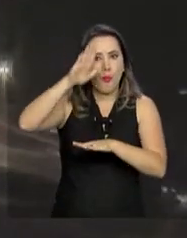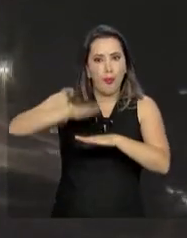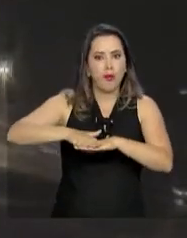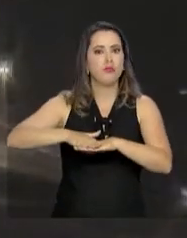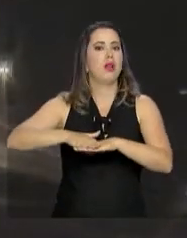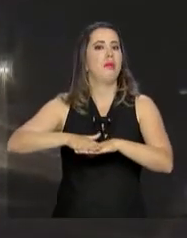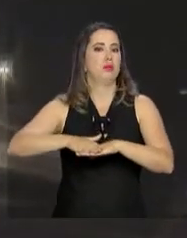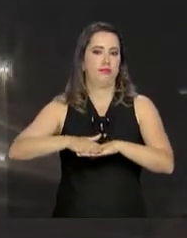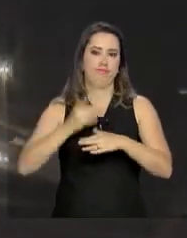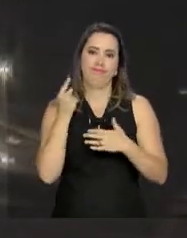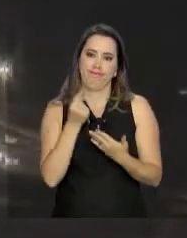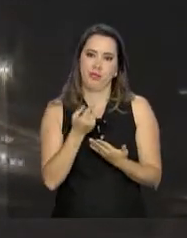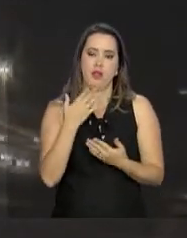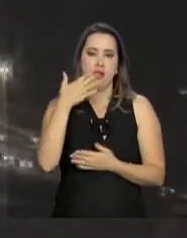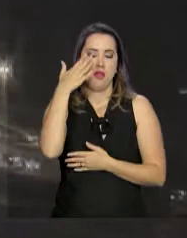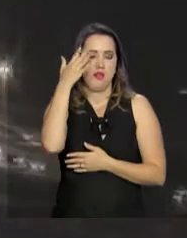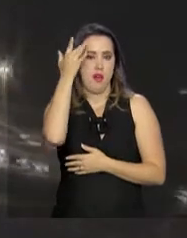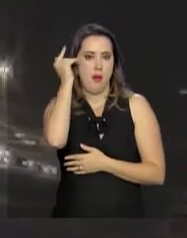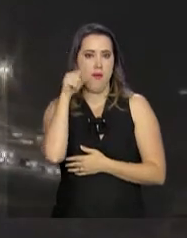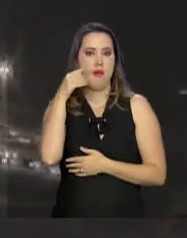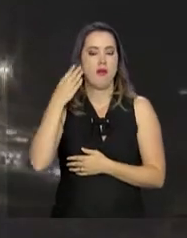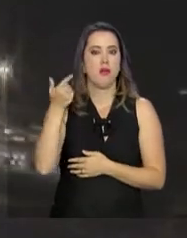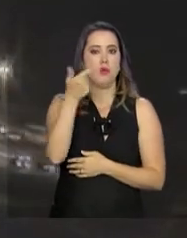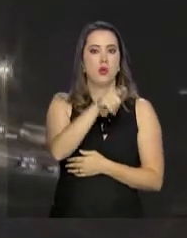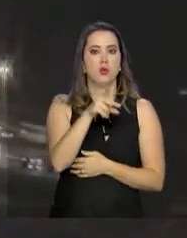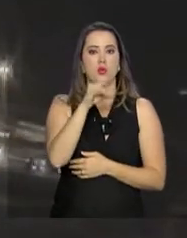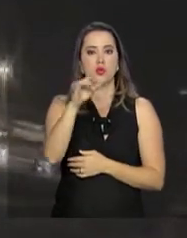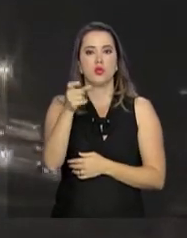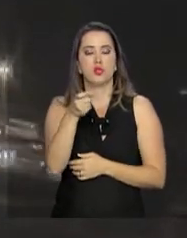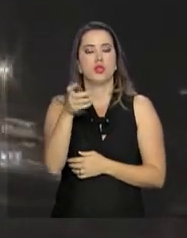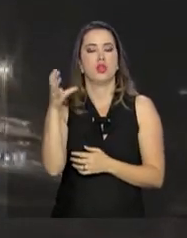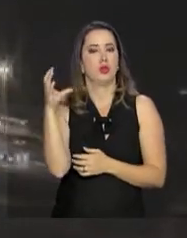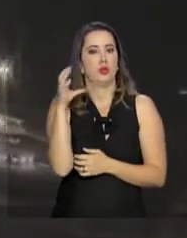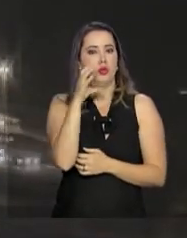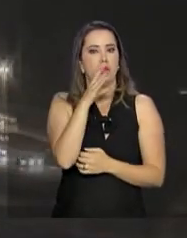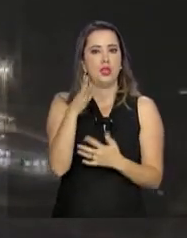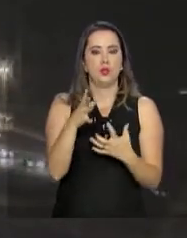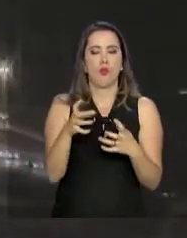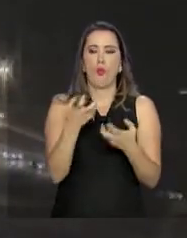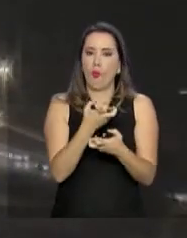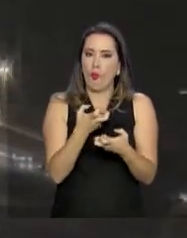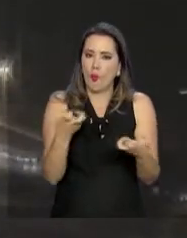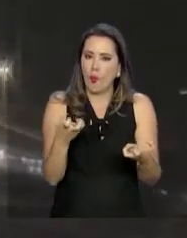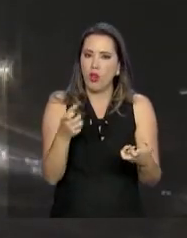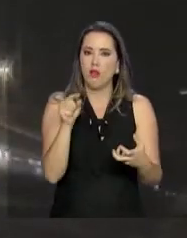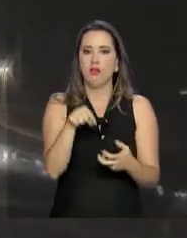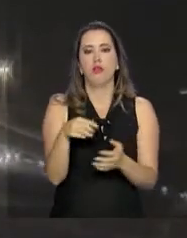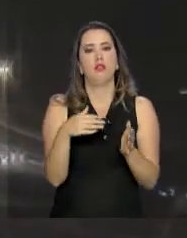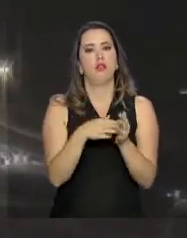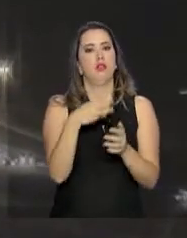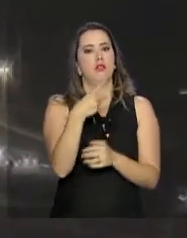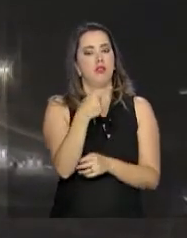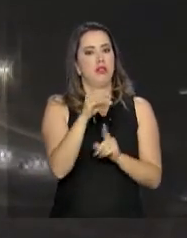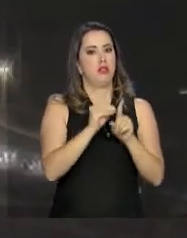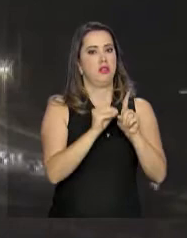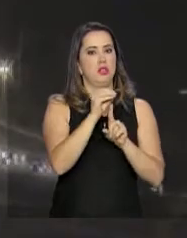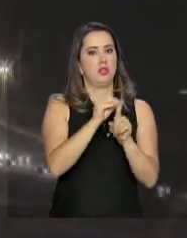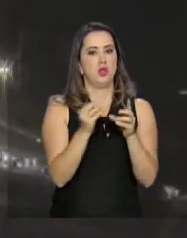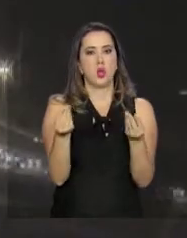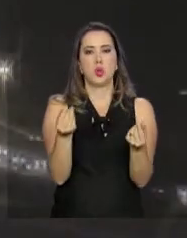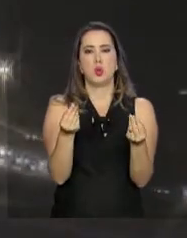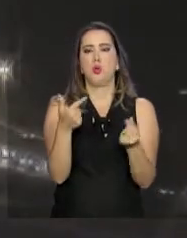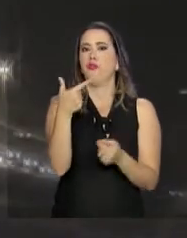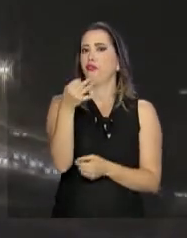para amanhã a previsão é de mais um dia quente e seco com máxima em 31 graus ea umidade mínima deve ser